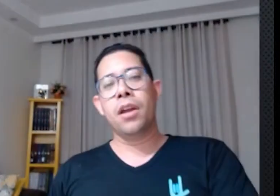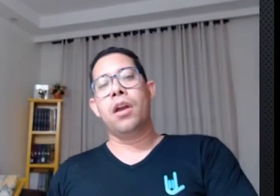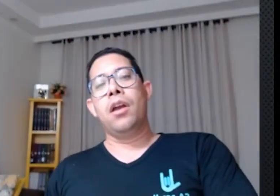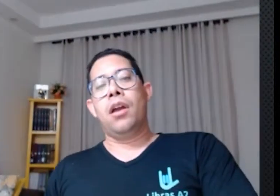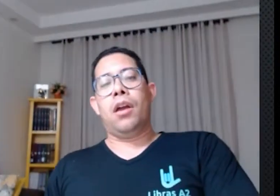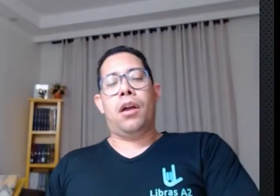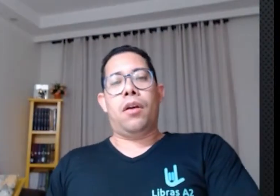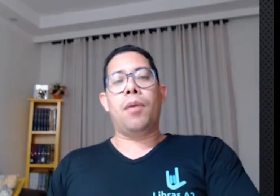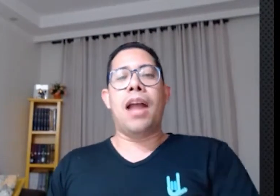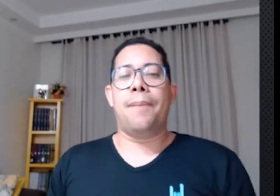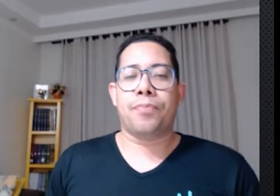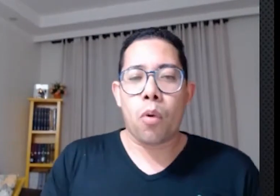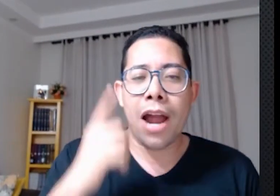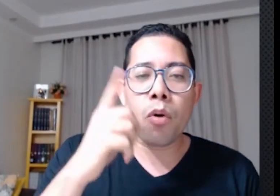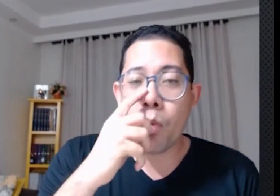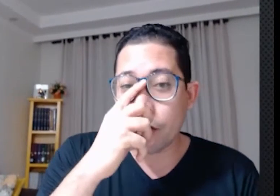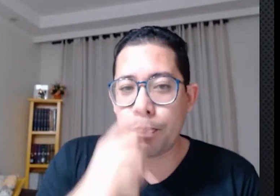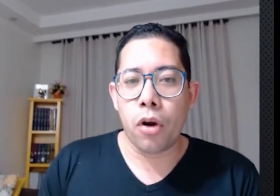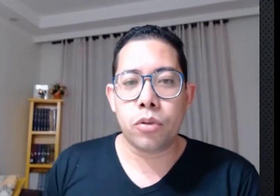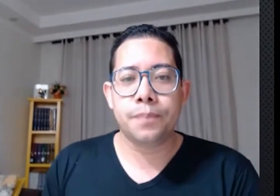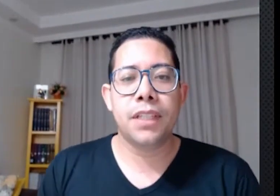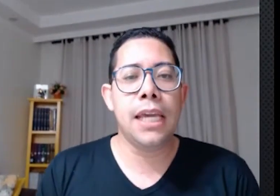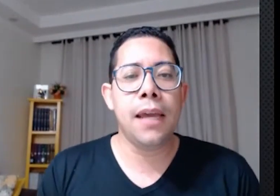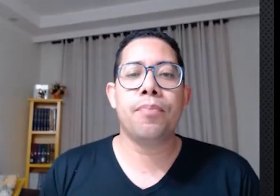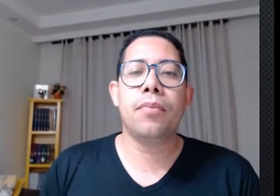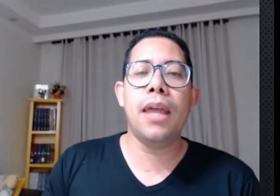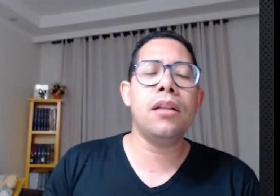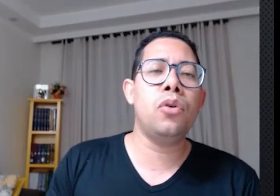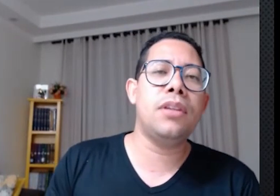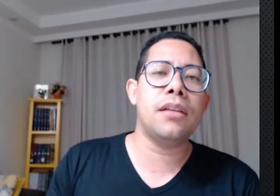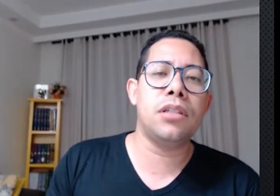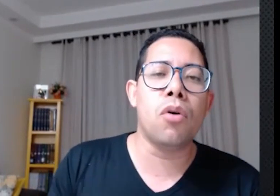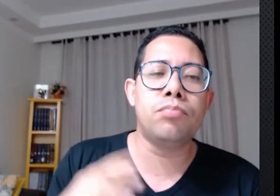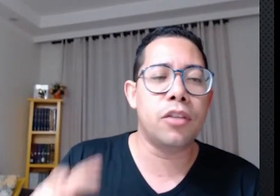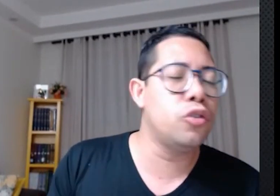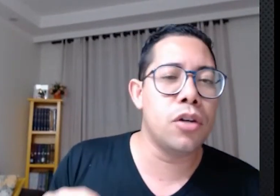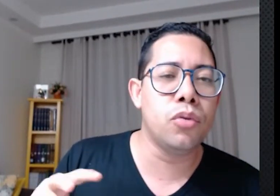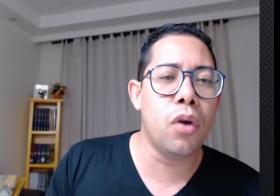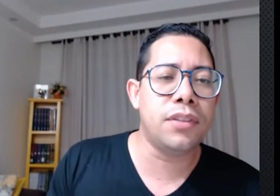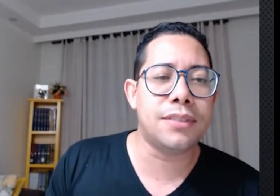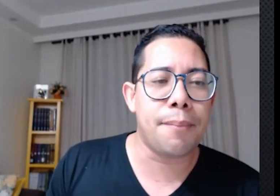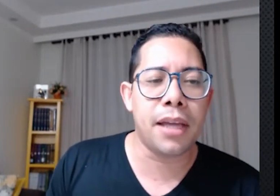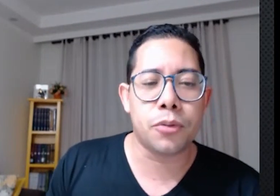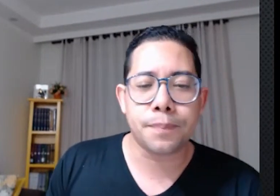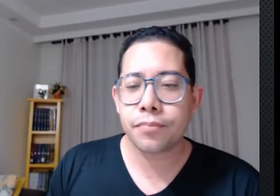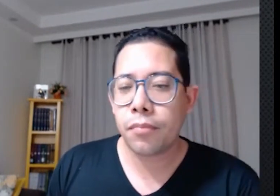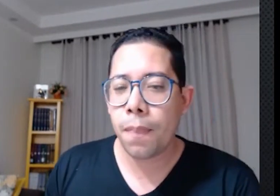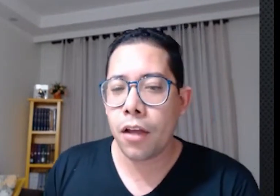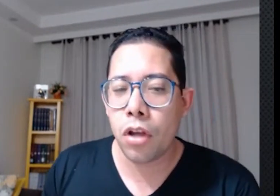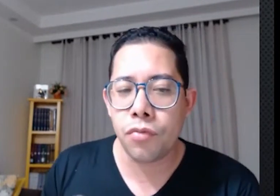correr. Vamos lá. O quarto ponto, que dentro desse contexto do Novo